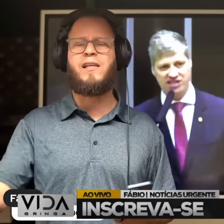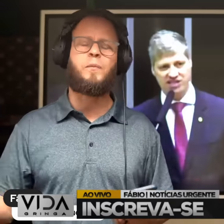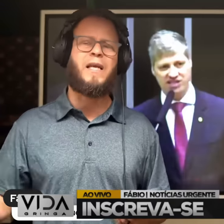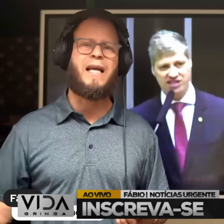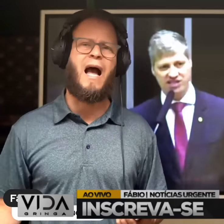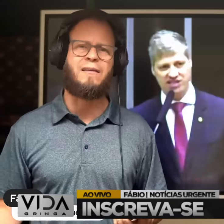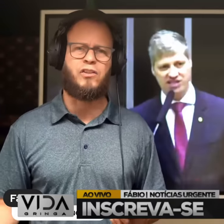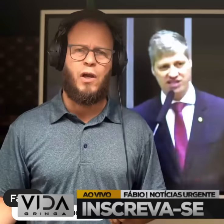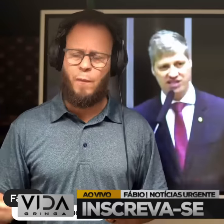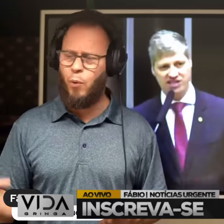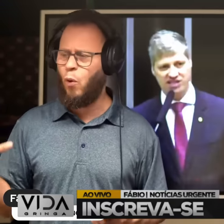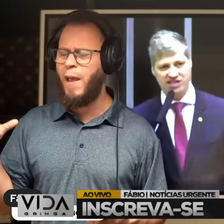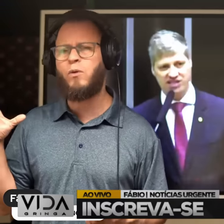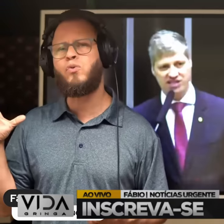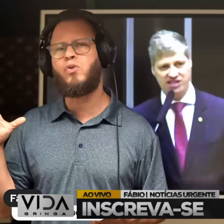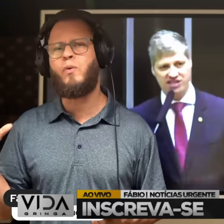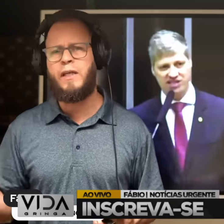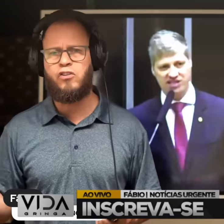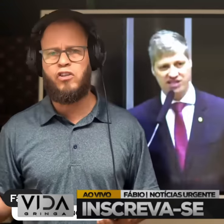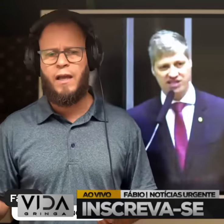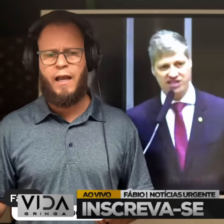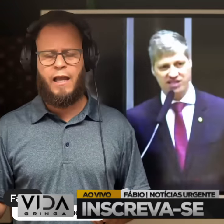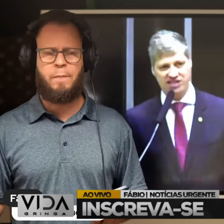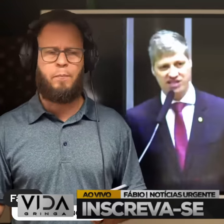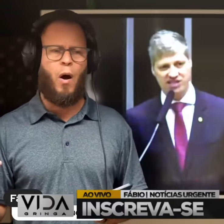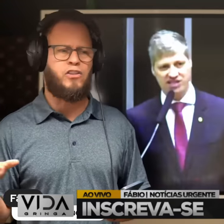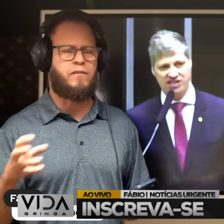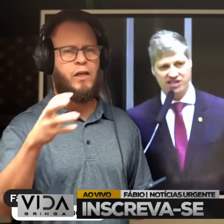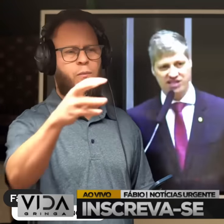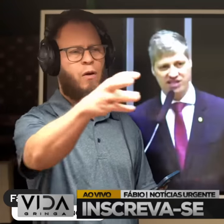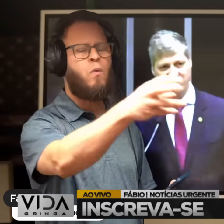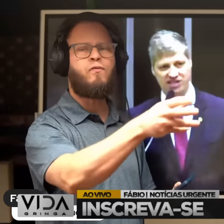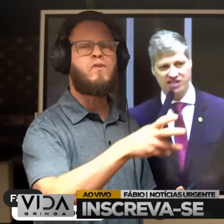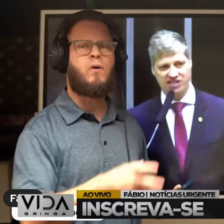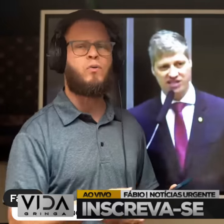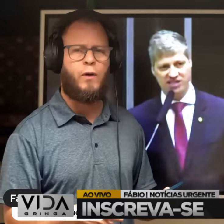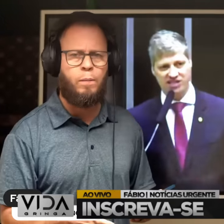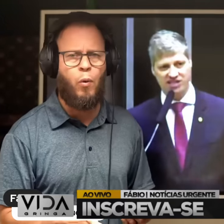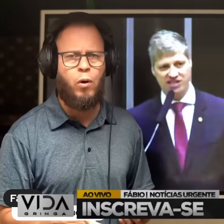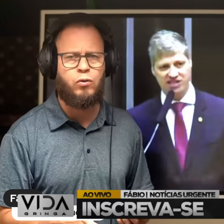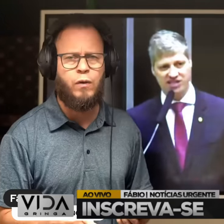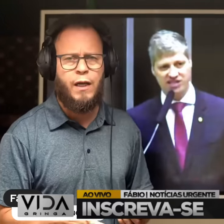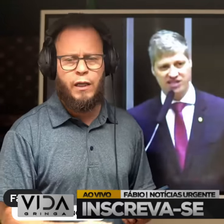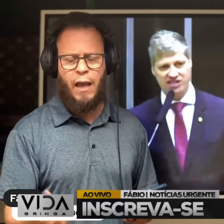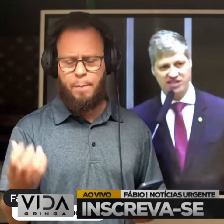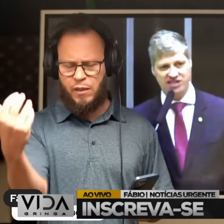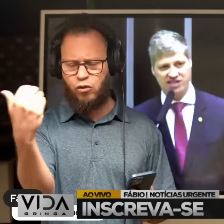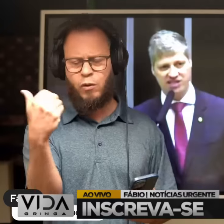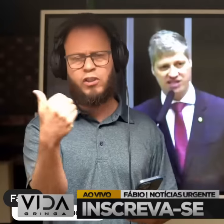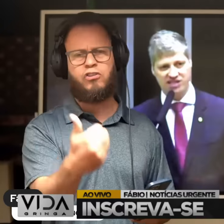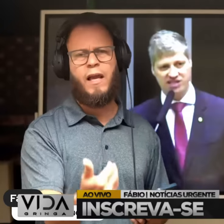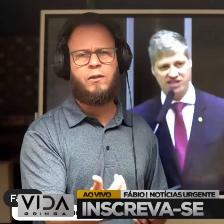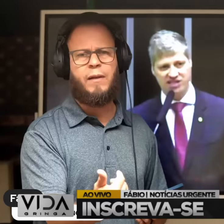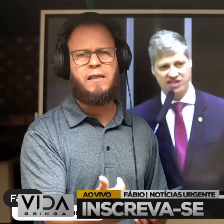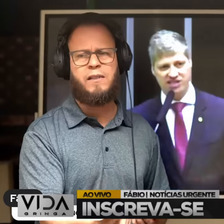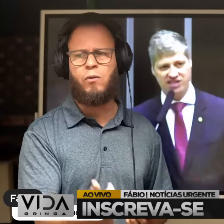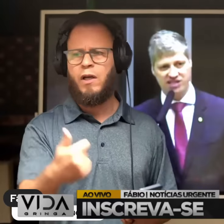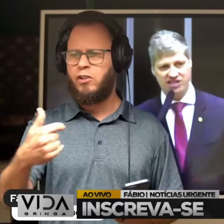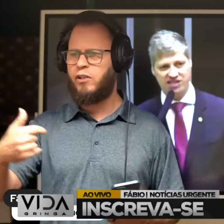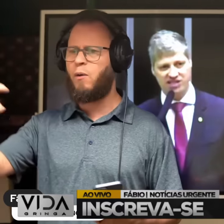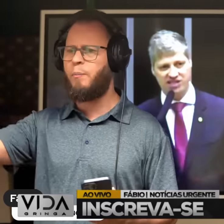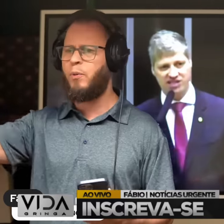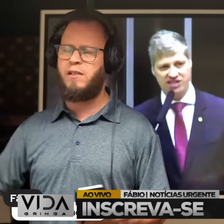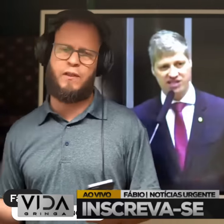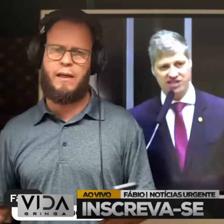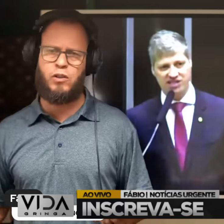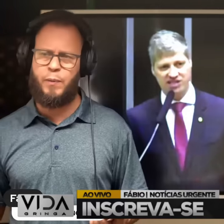ser explicadas. Por como é que um juiz ele pode ter uma confusão no aeroporto e a pessoa chega no Brasil já